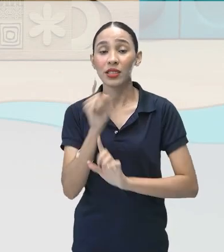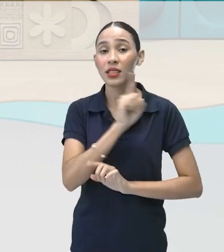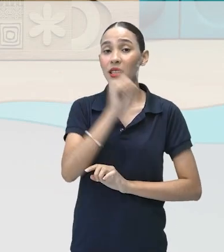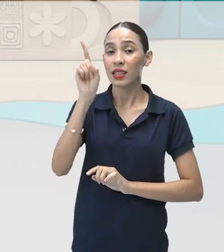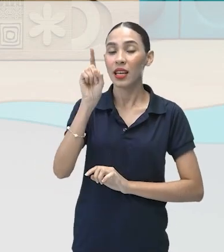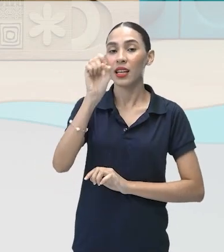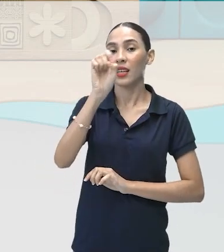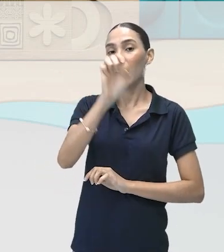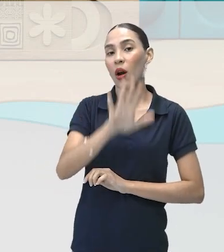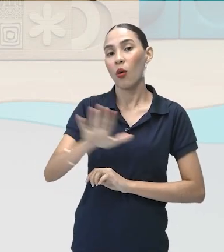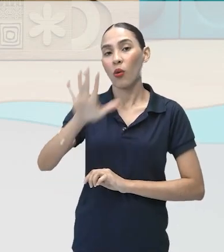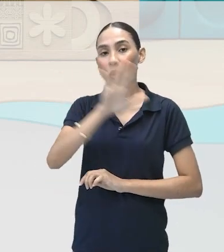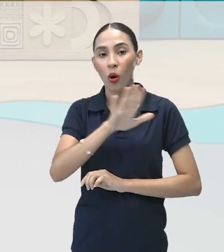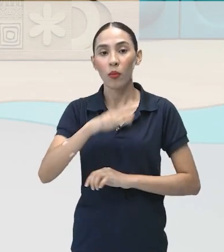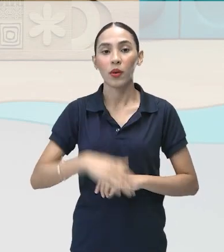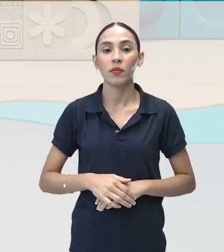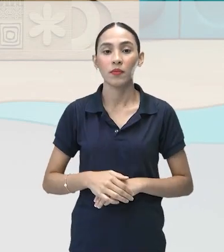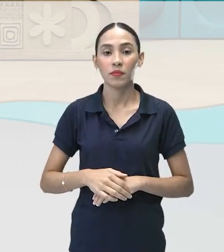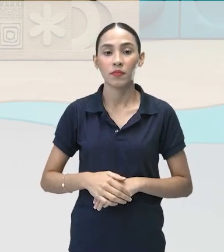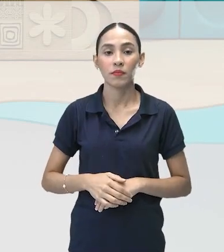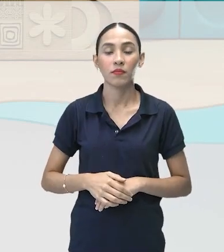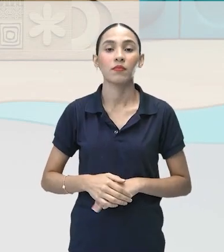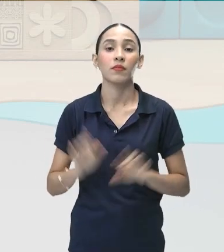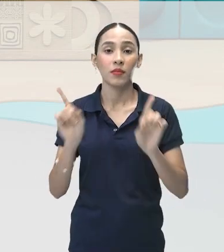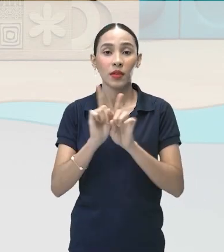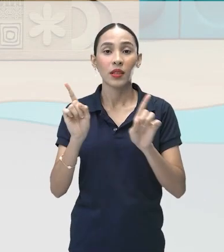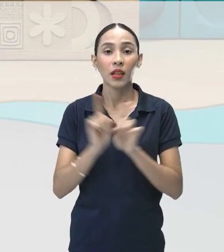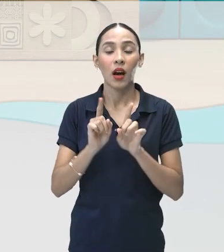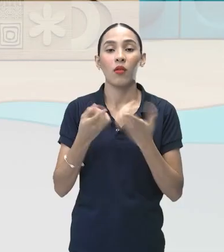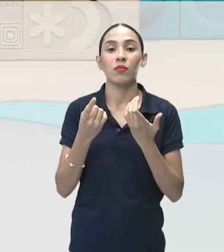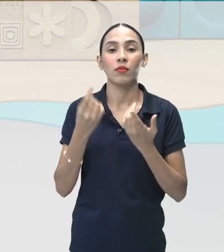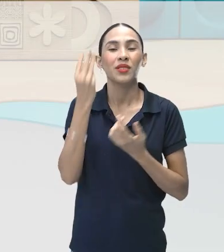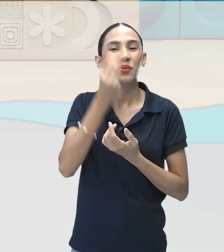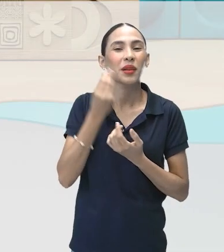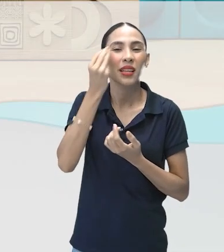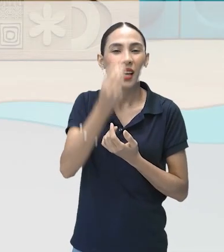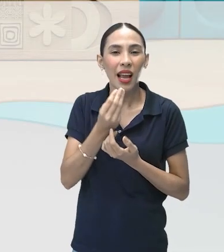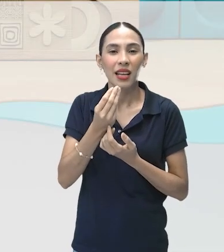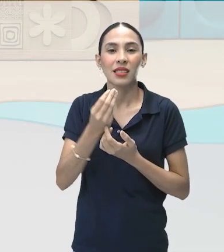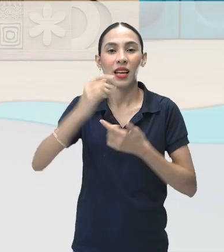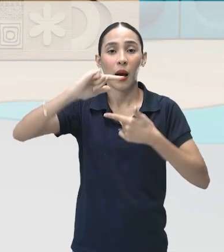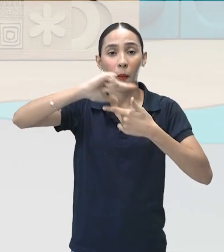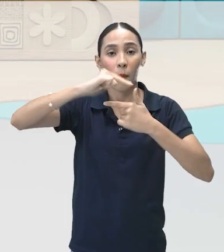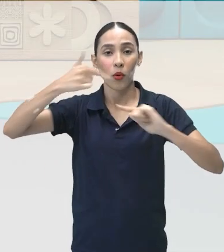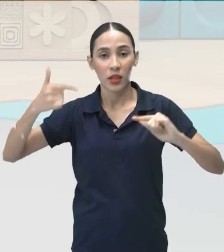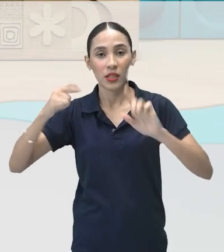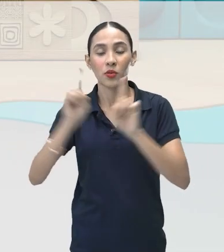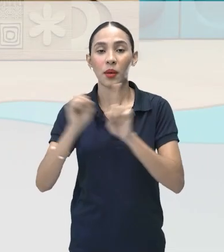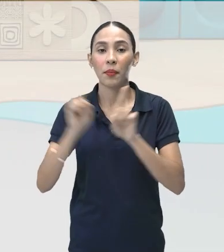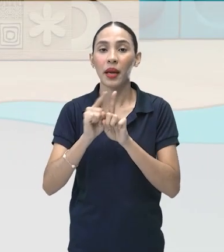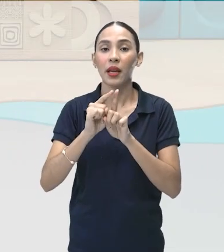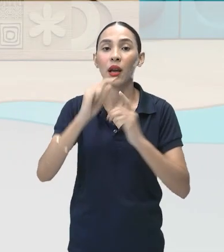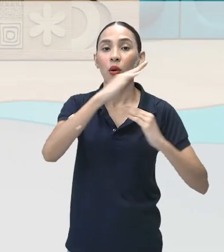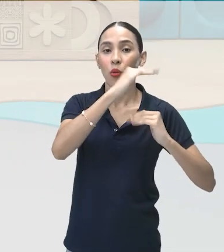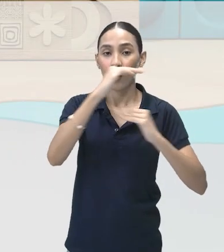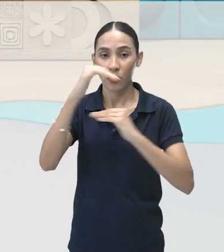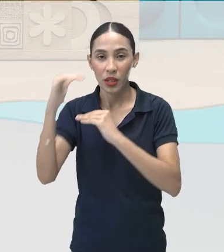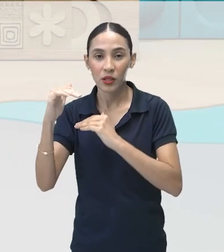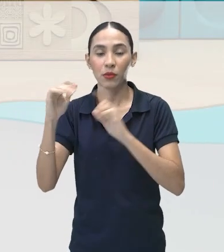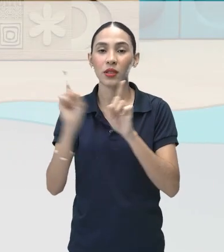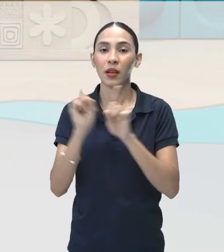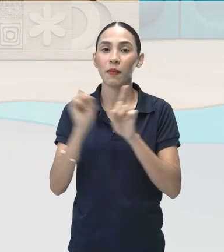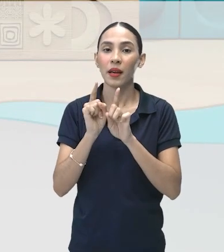Europa, bebem, né, da fonte do cubismo, do modernismo, que são as correntes ismos, que